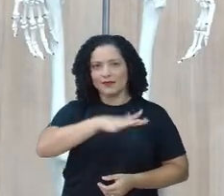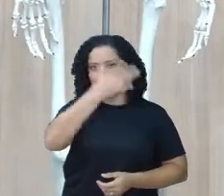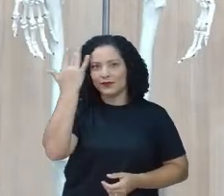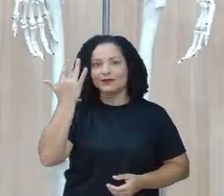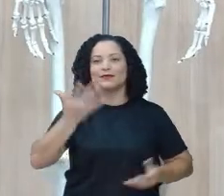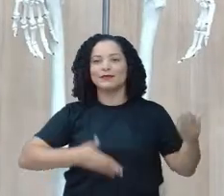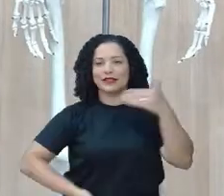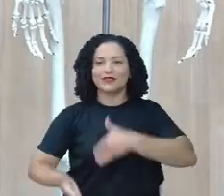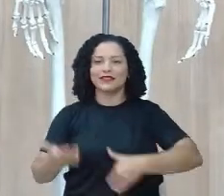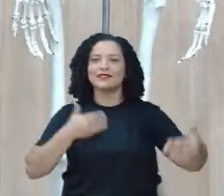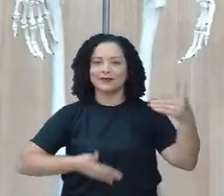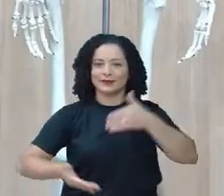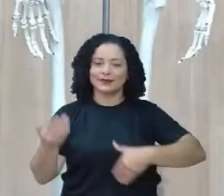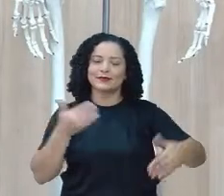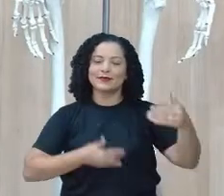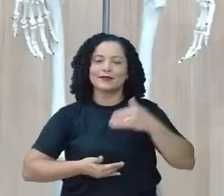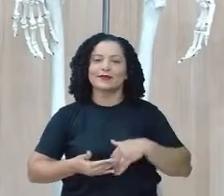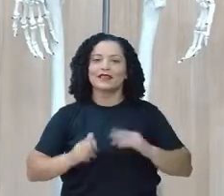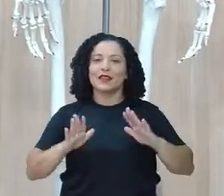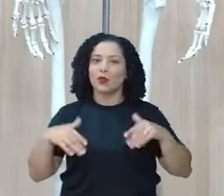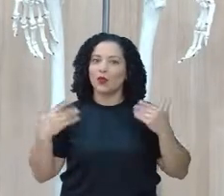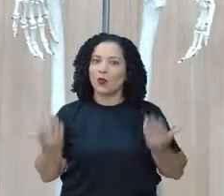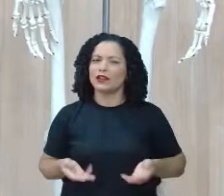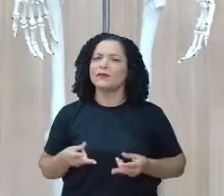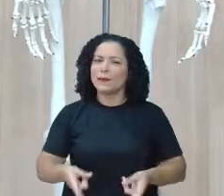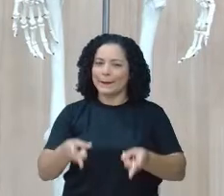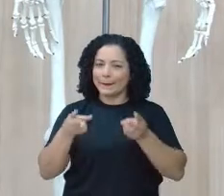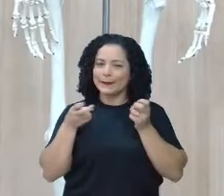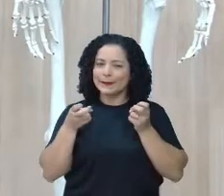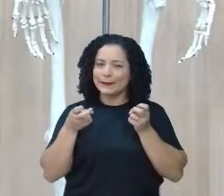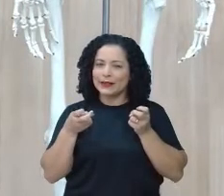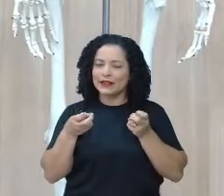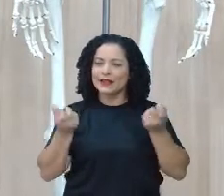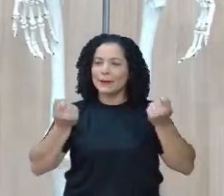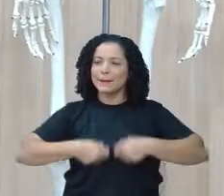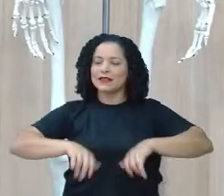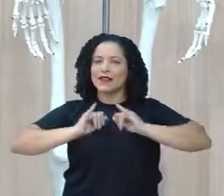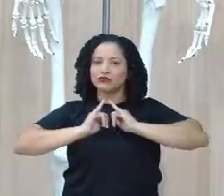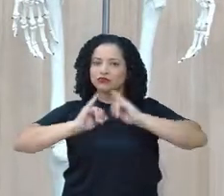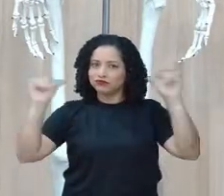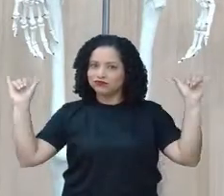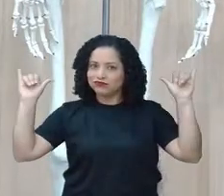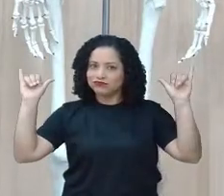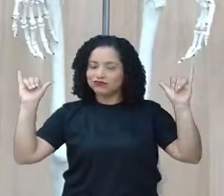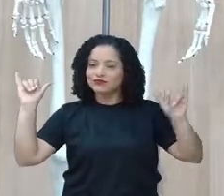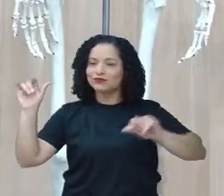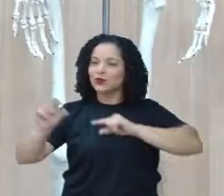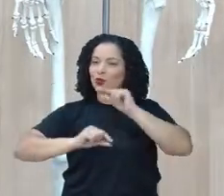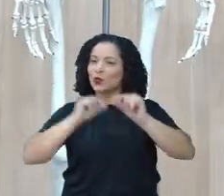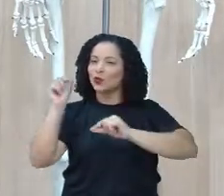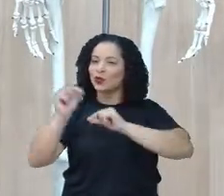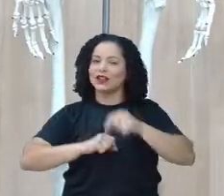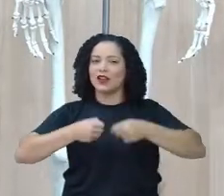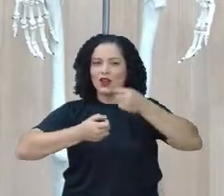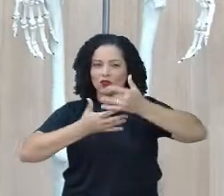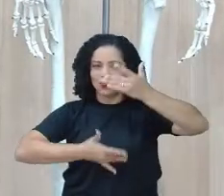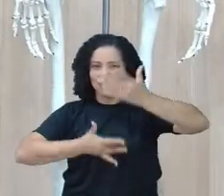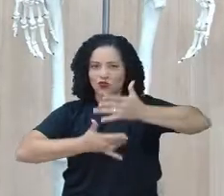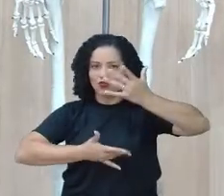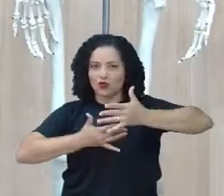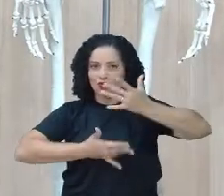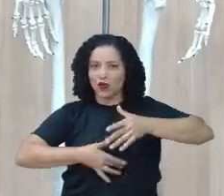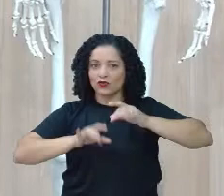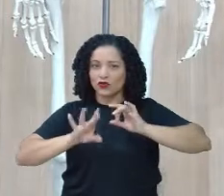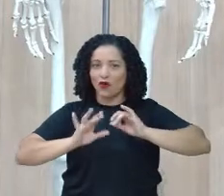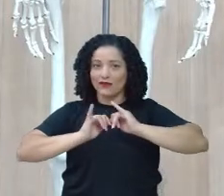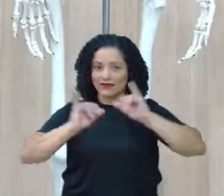né? E na hora que você perceber que precisa da gente publicar para todo mundo saber o que é que eles estão falando, é só chamar. E